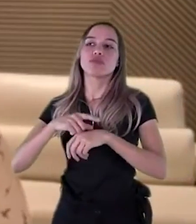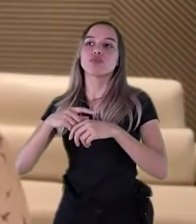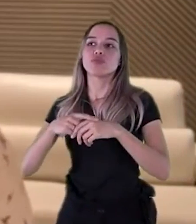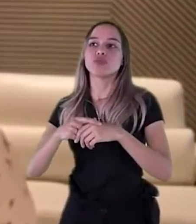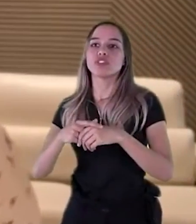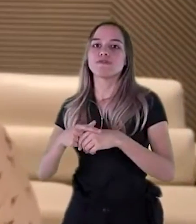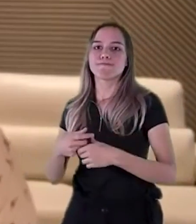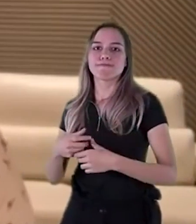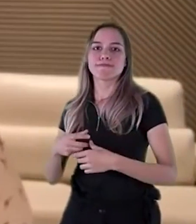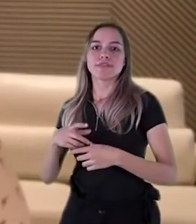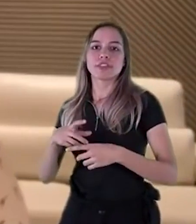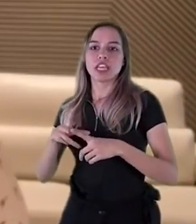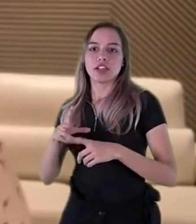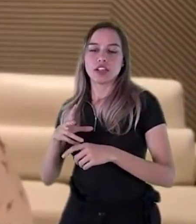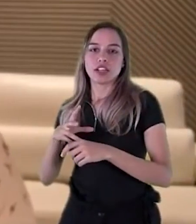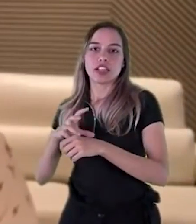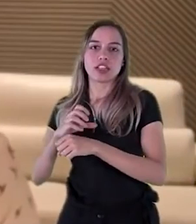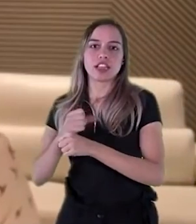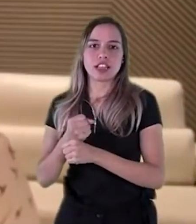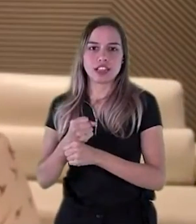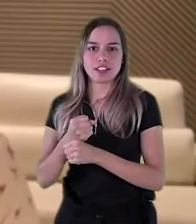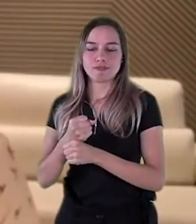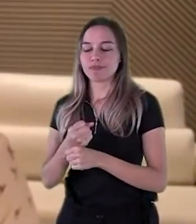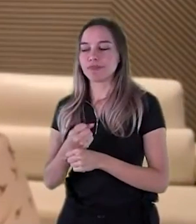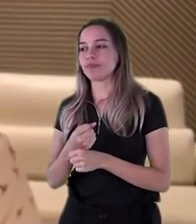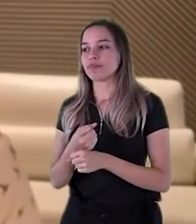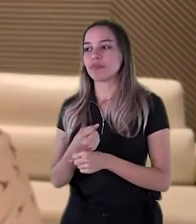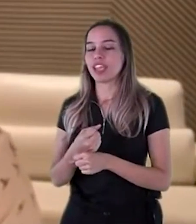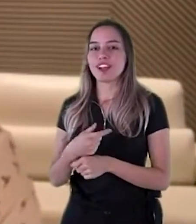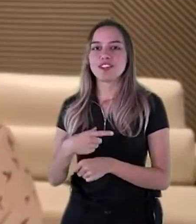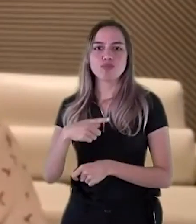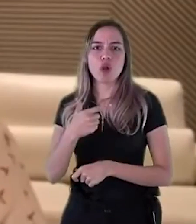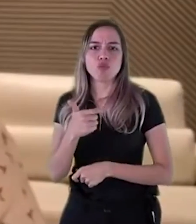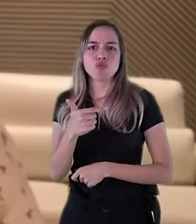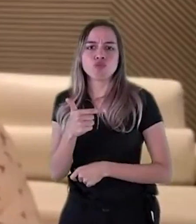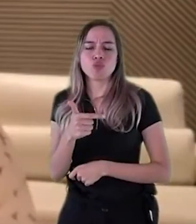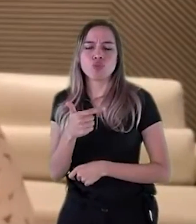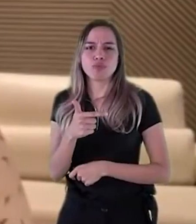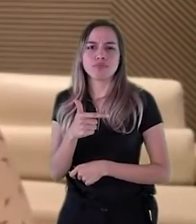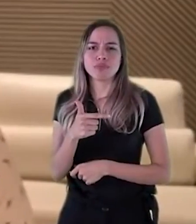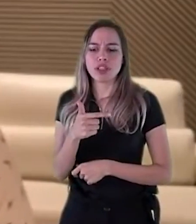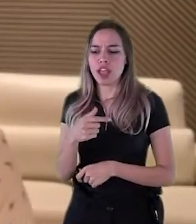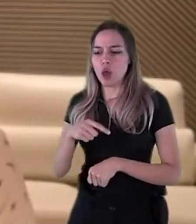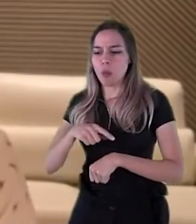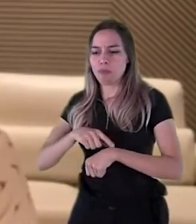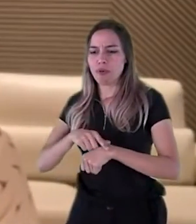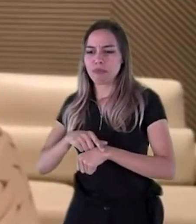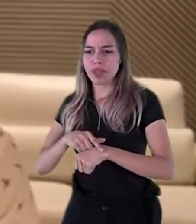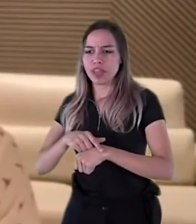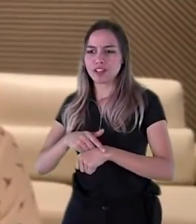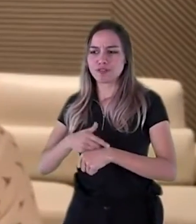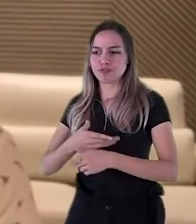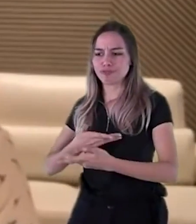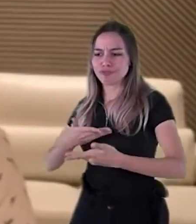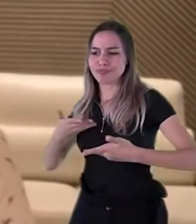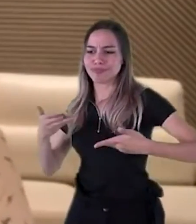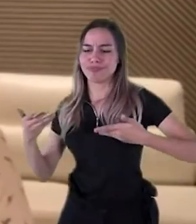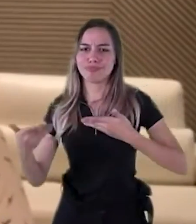não temos um contexto que favorece a intimidade. Nós somos excessivamente julgados para